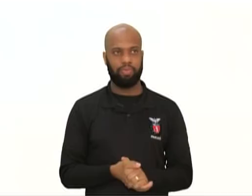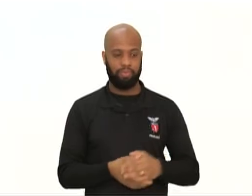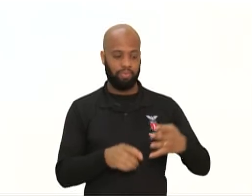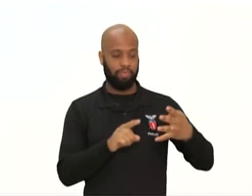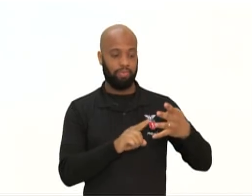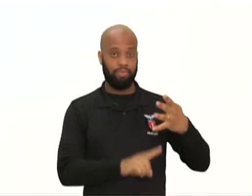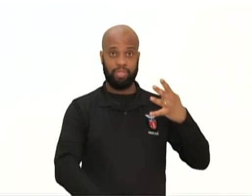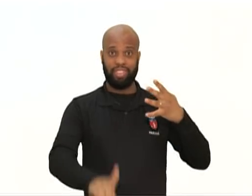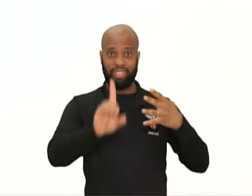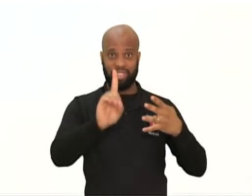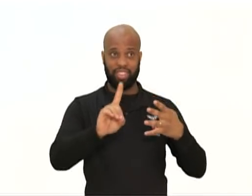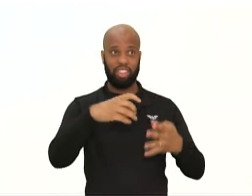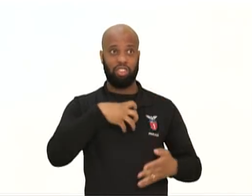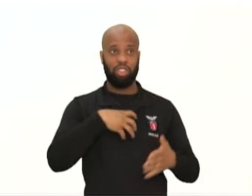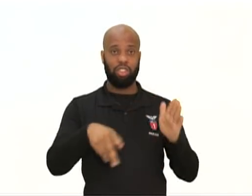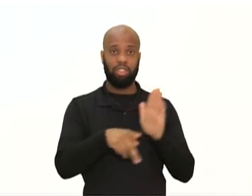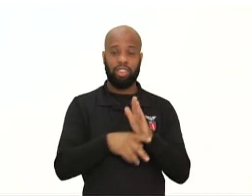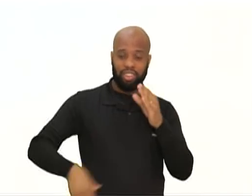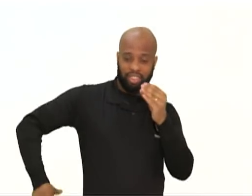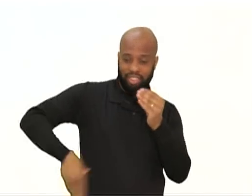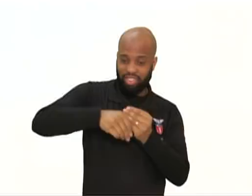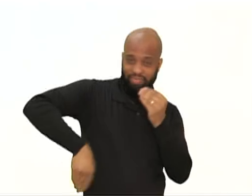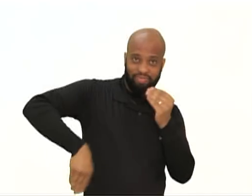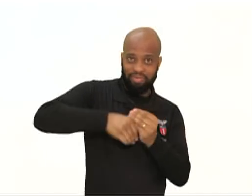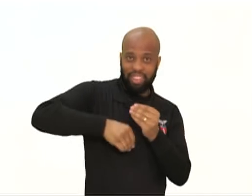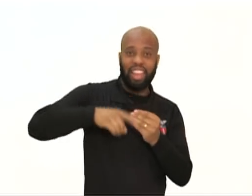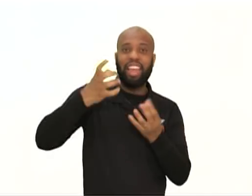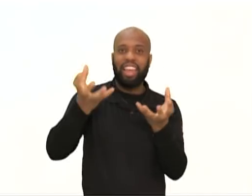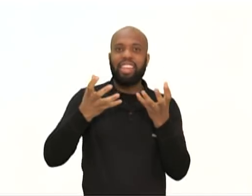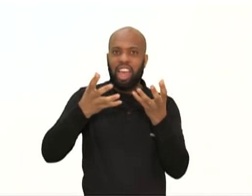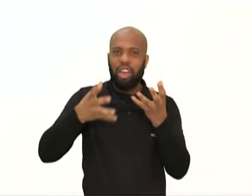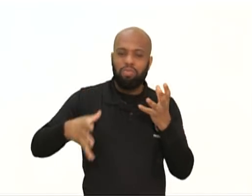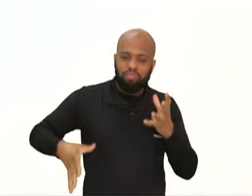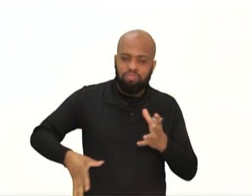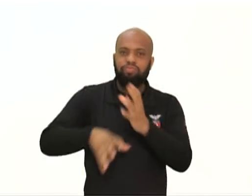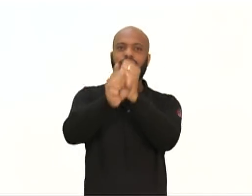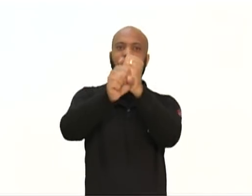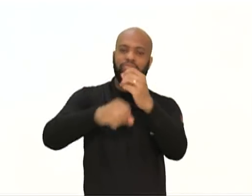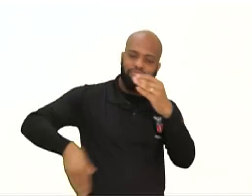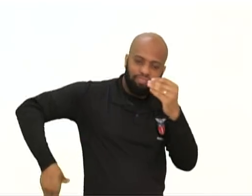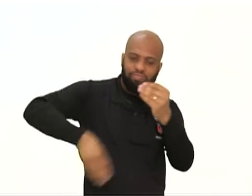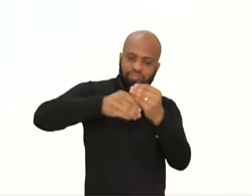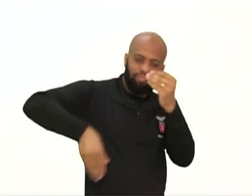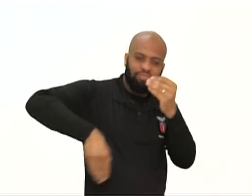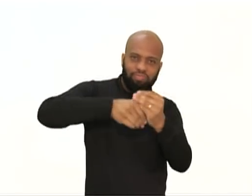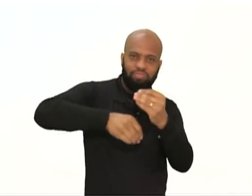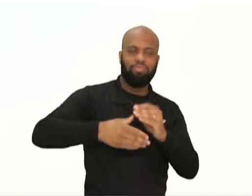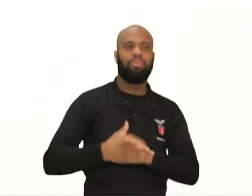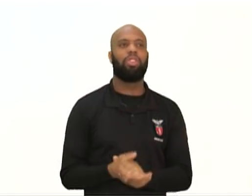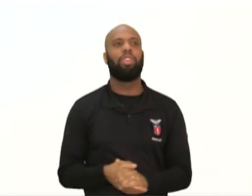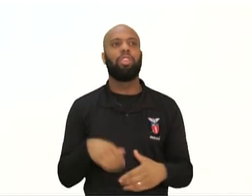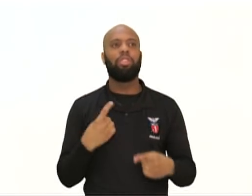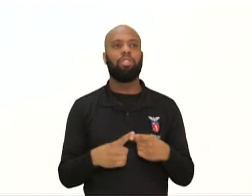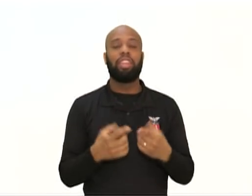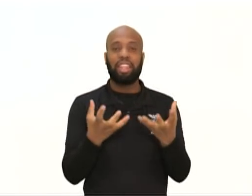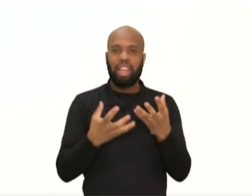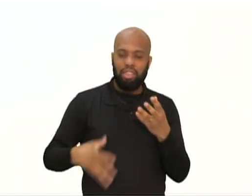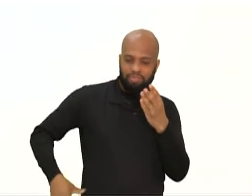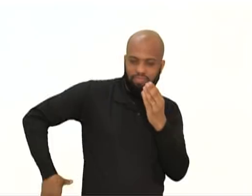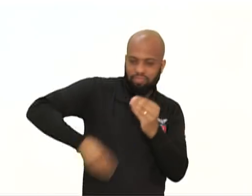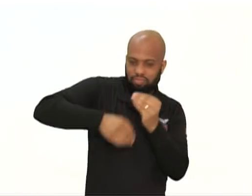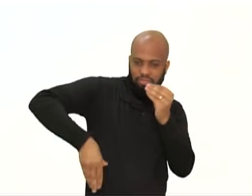Ideia de adição. Ideia de adição, galera. Então, vamos lá. Exprimam a relação de soma,